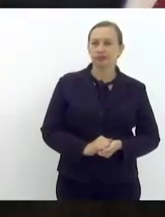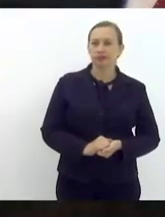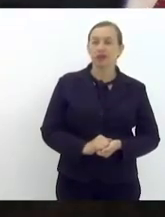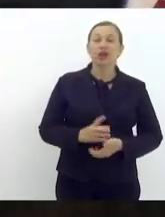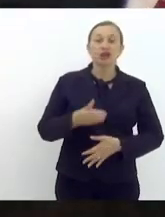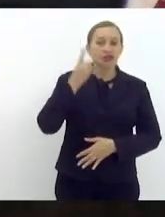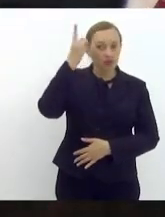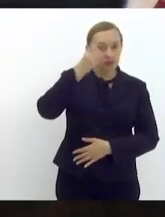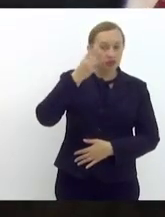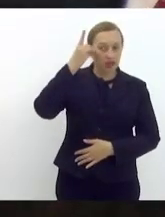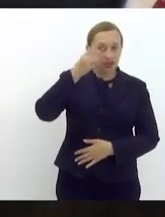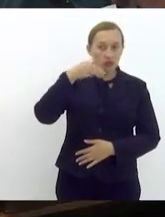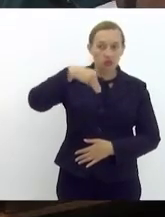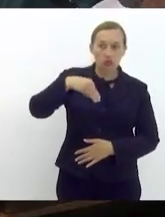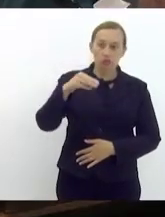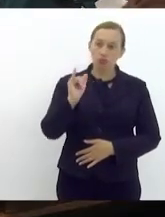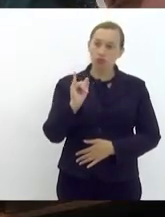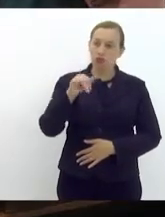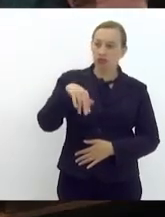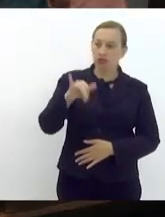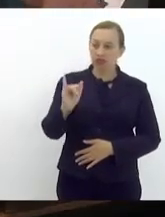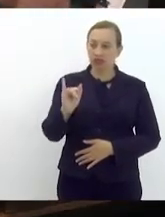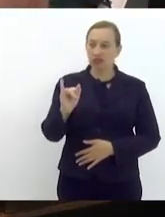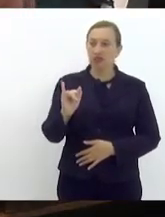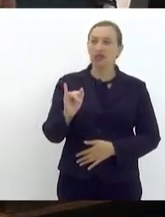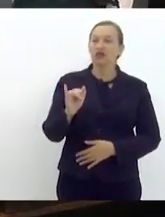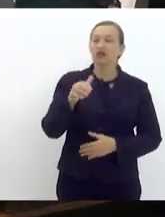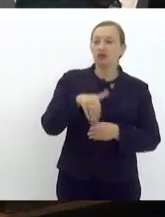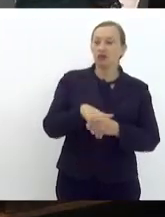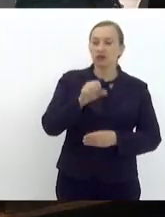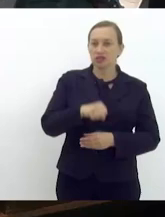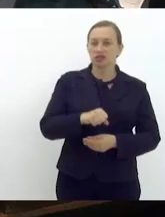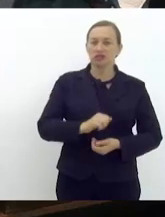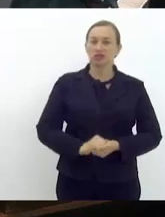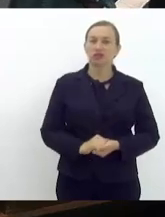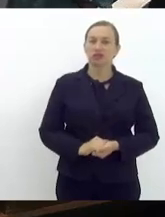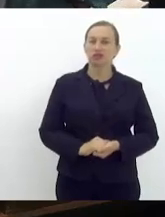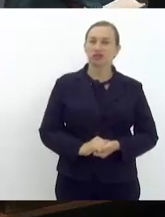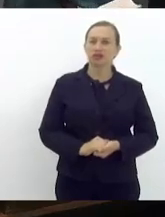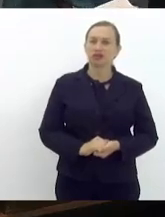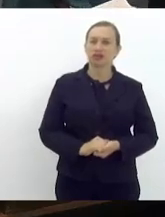Deputado Munir Neto. Voto sim.